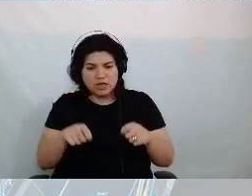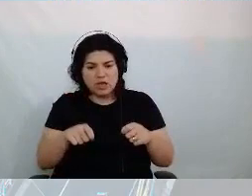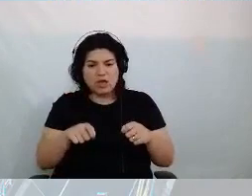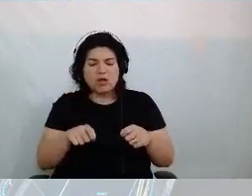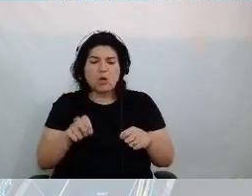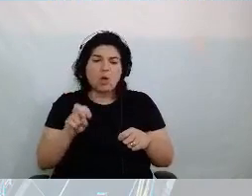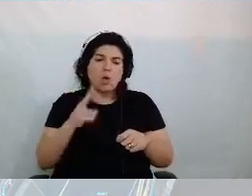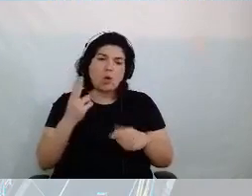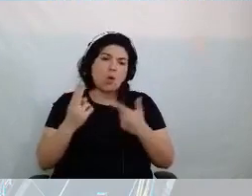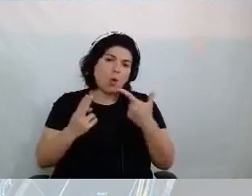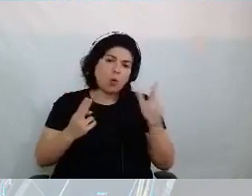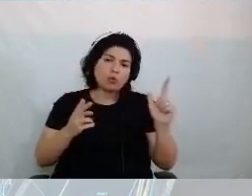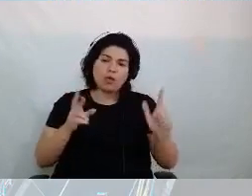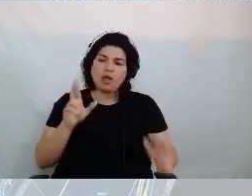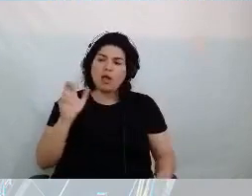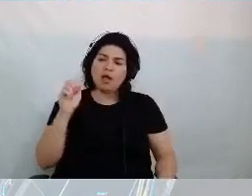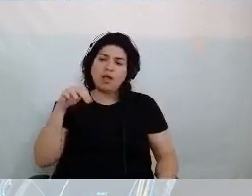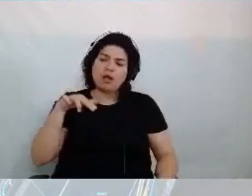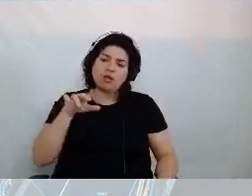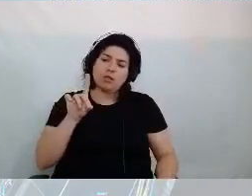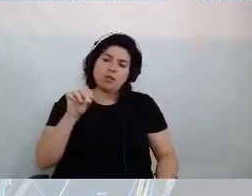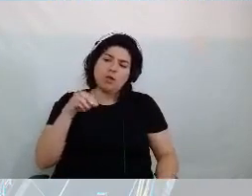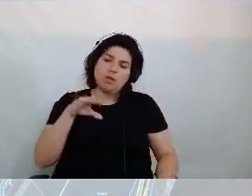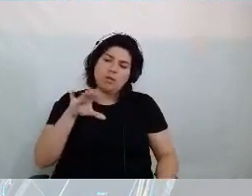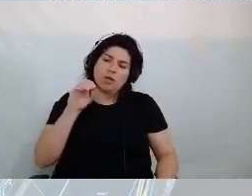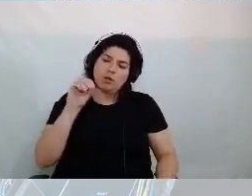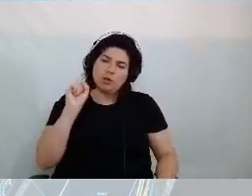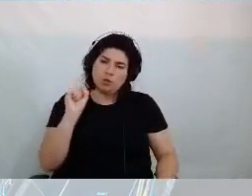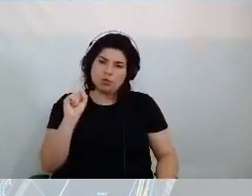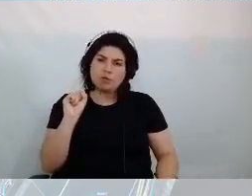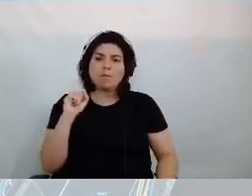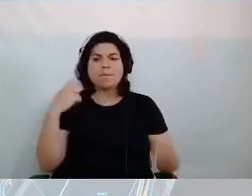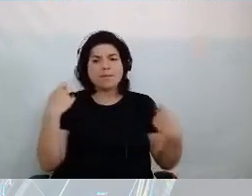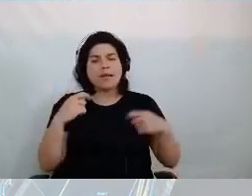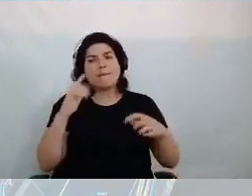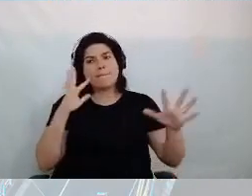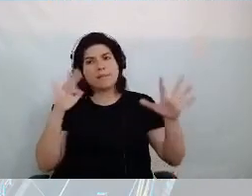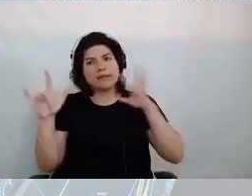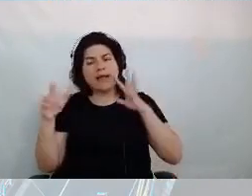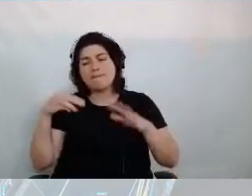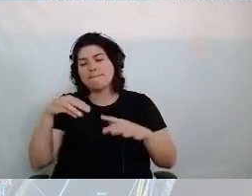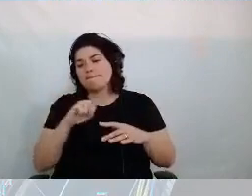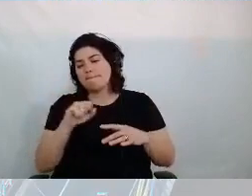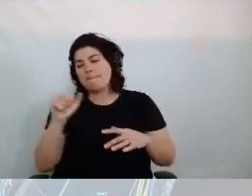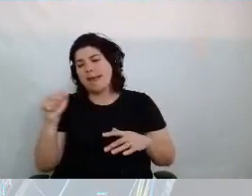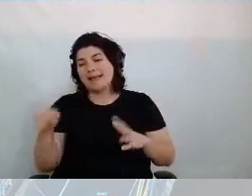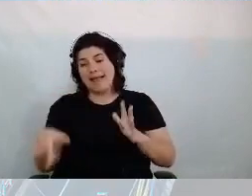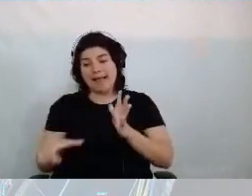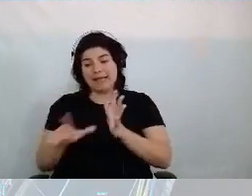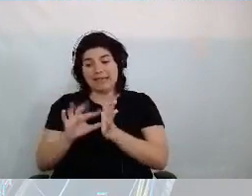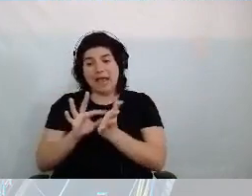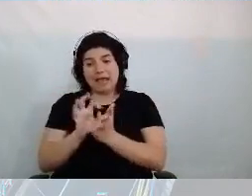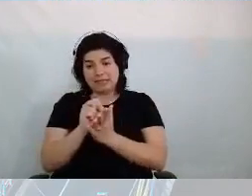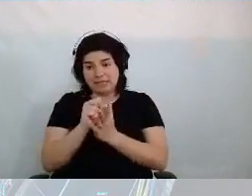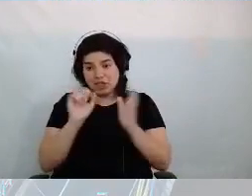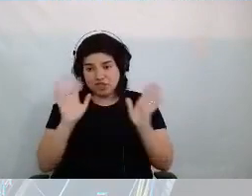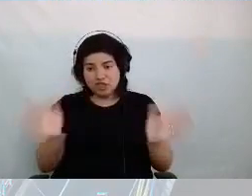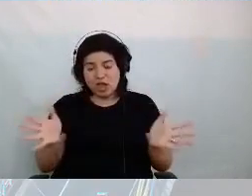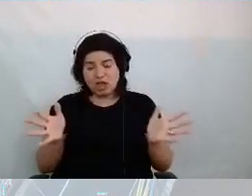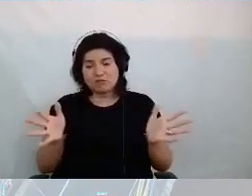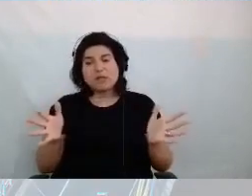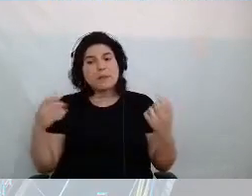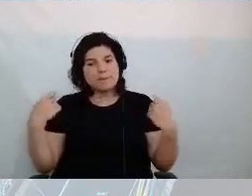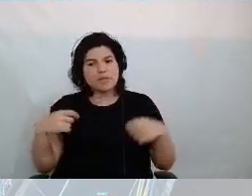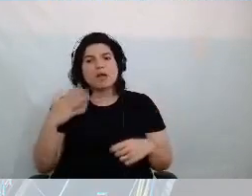randômicos, eu tenho que pensar em massa pré-cadastrada. Então, tudo isso eu já tenho que identificar para montar